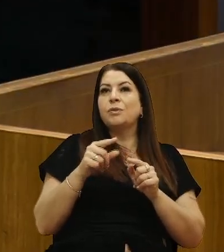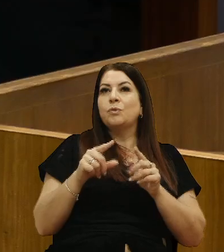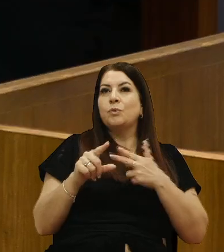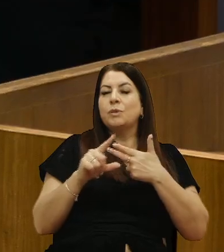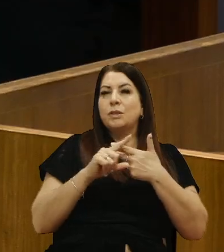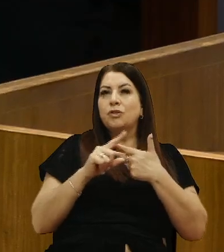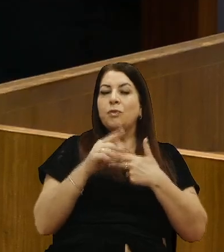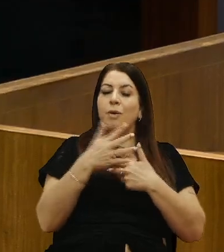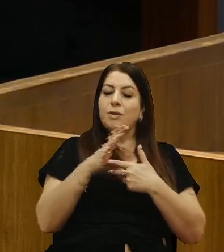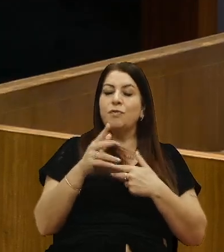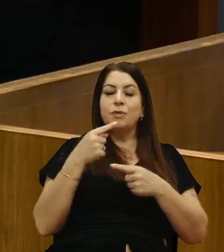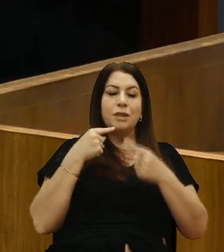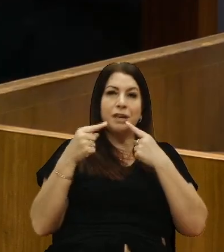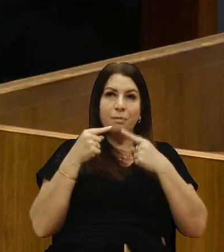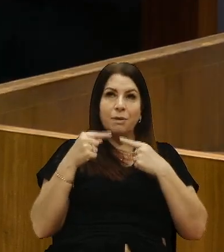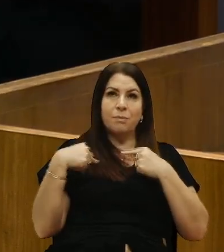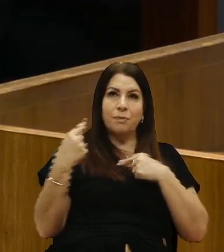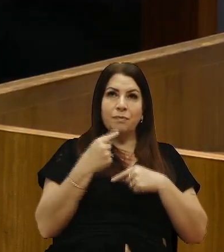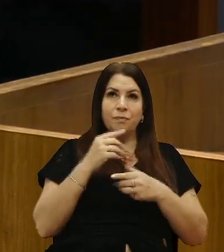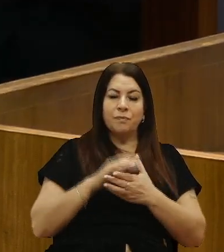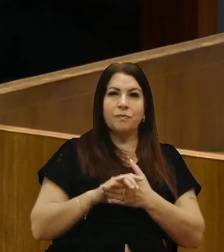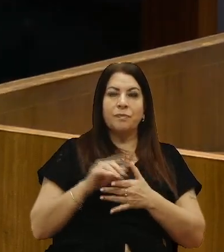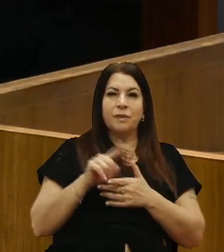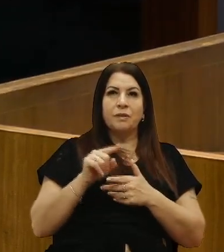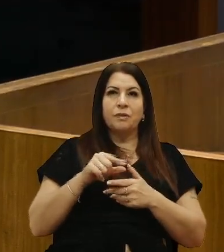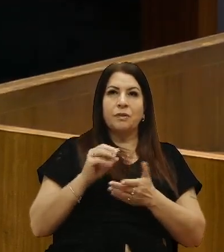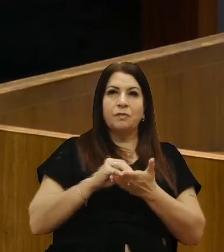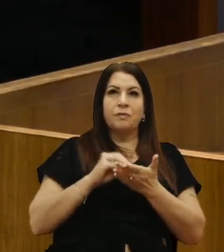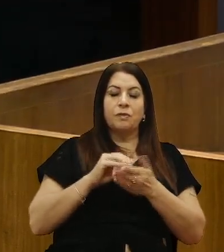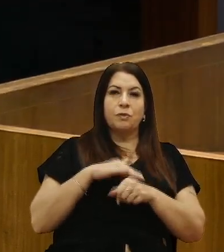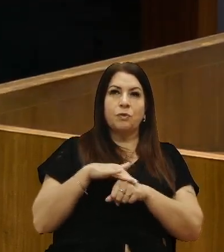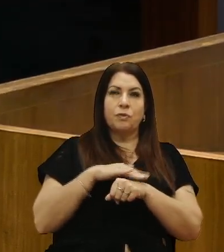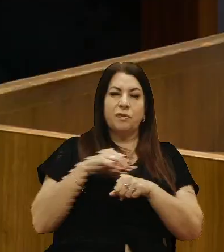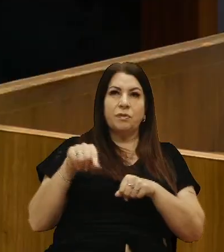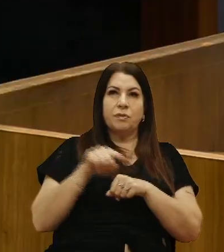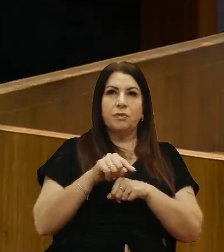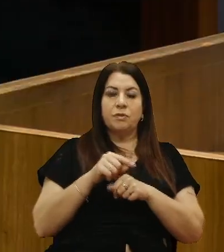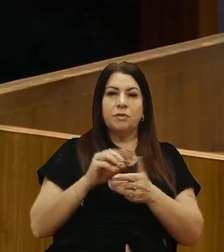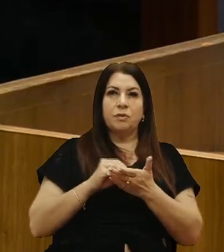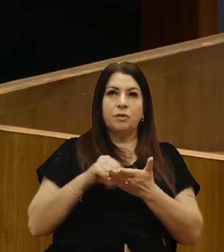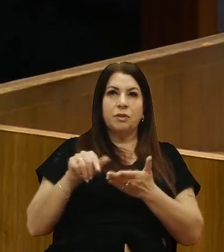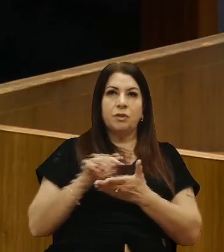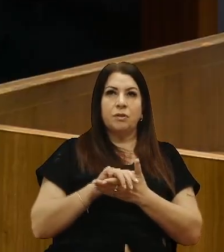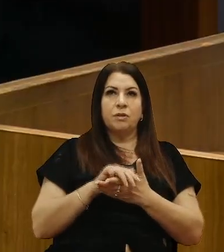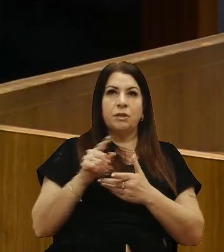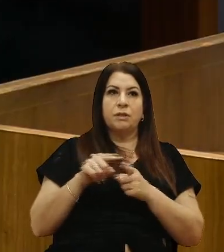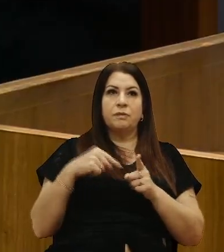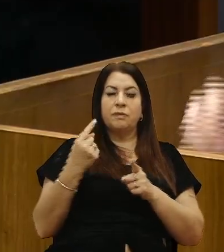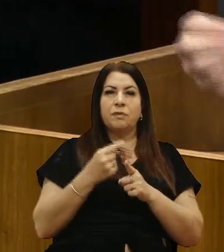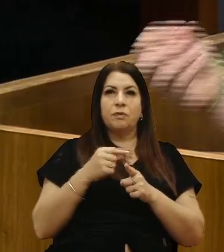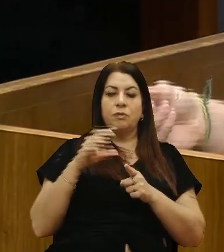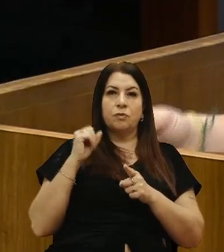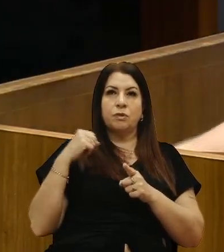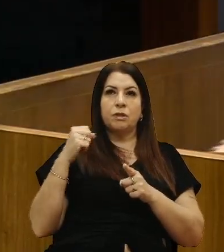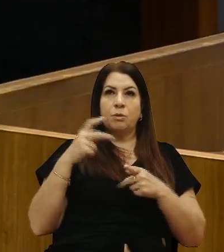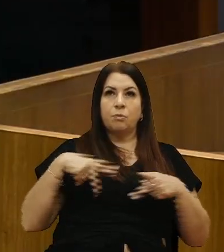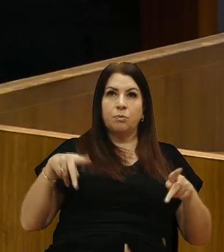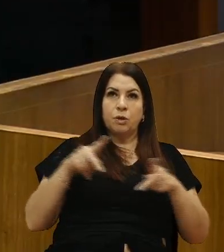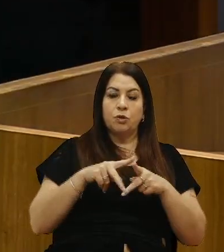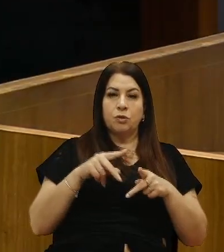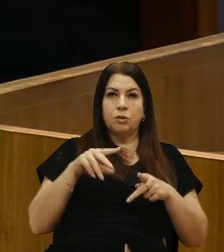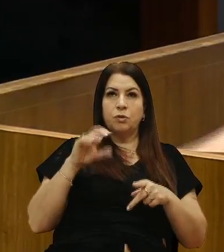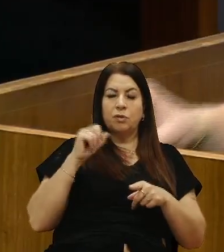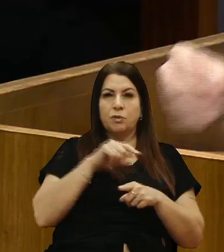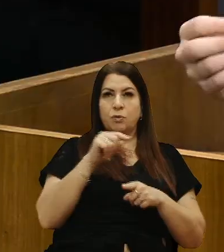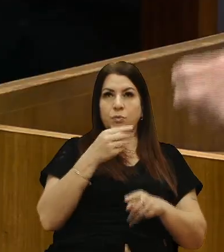legislativo. Volta e meia nós reclamamos, vereador Libardi, da falta de diálogo, da falta, né, de escutar a população, de escutar os vereadores